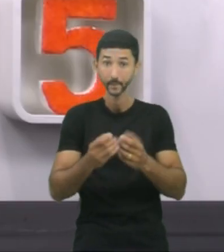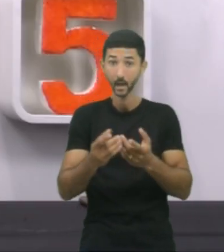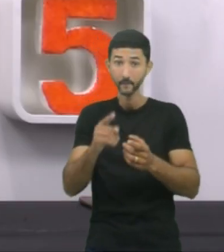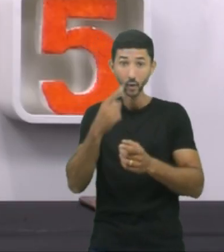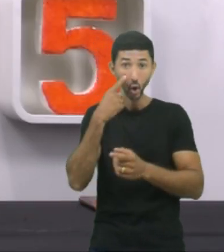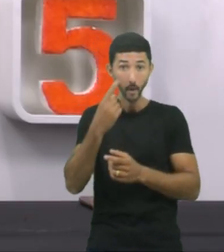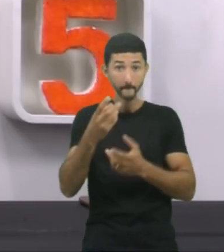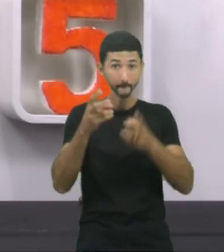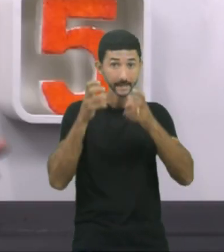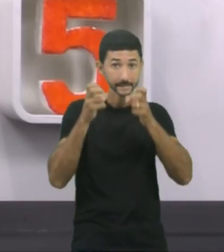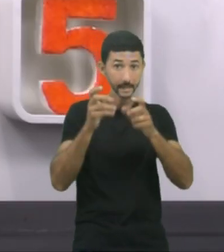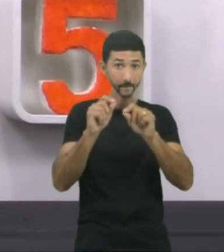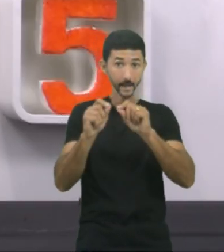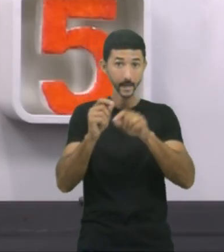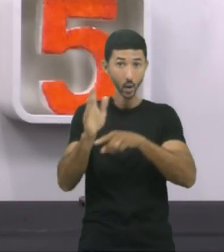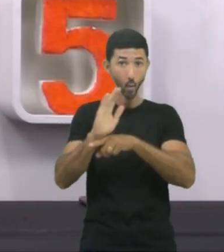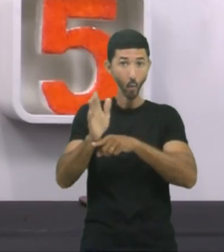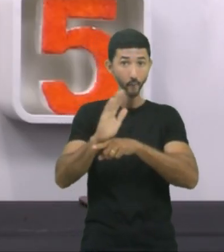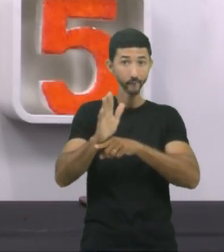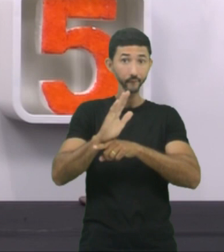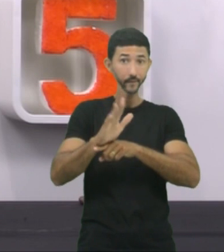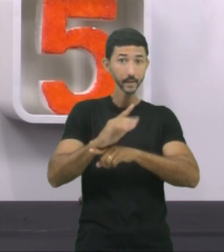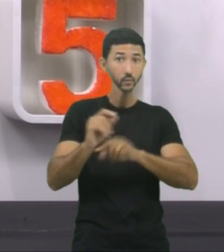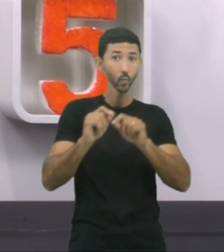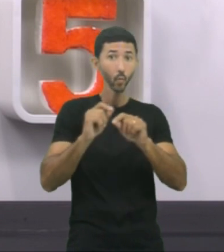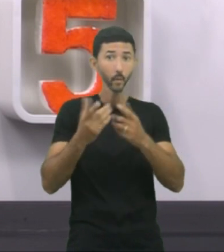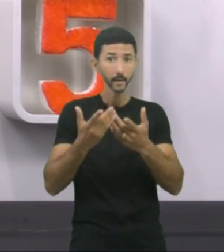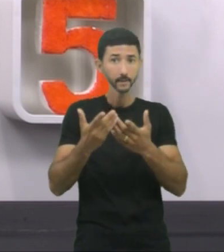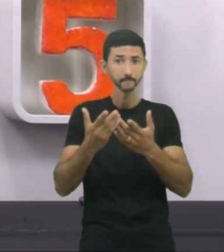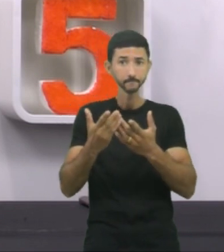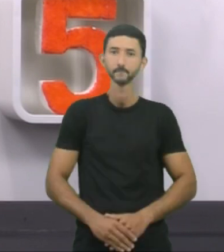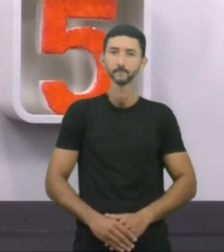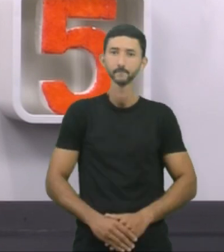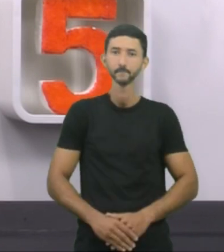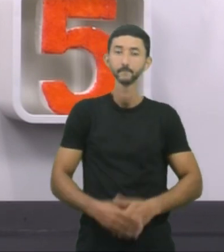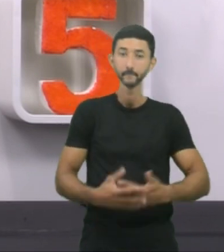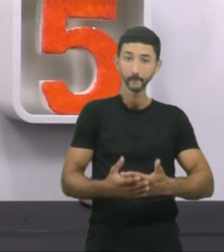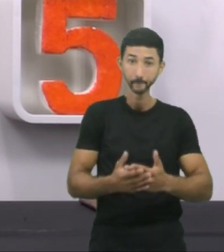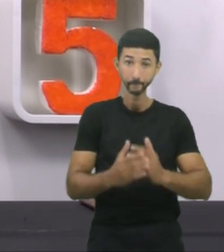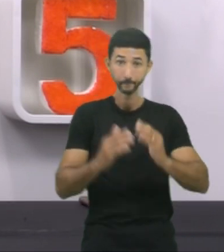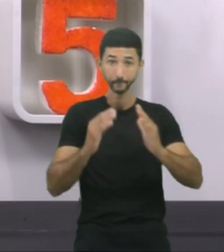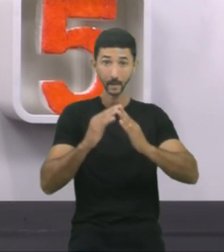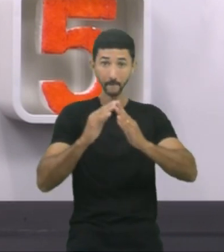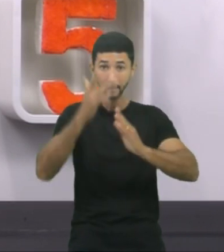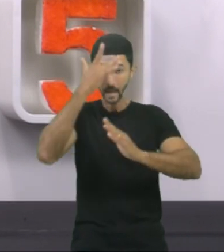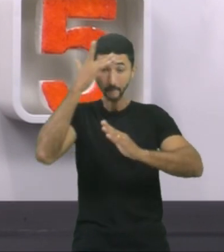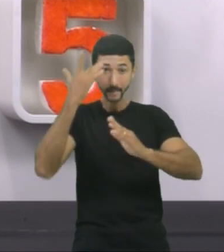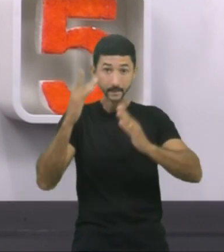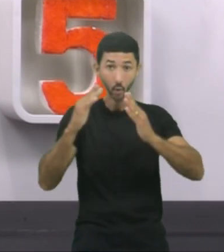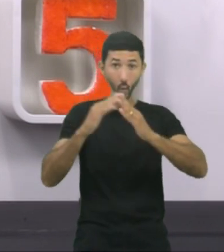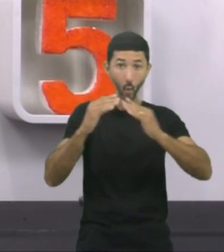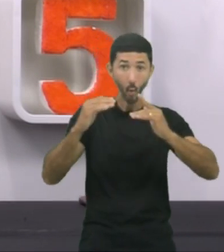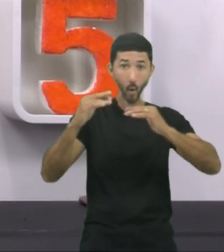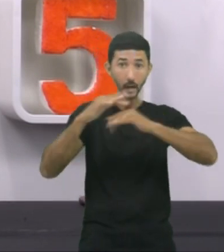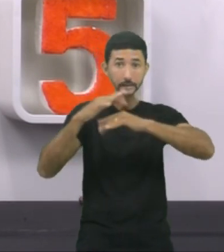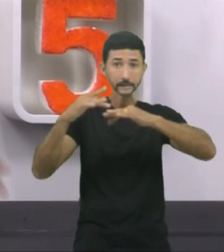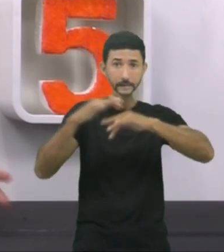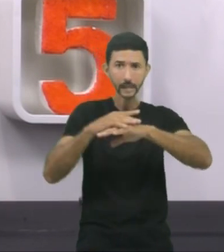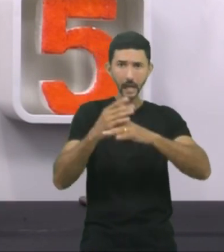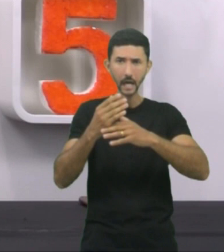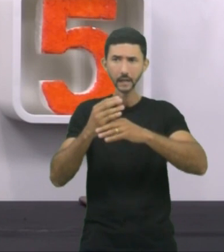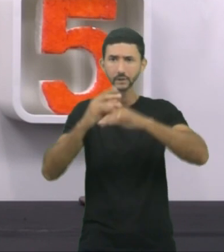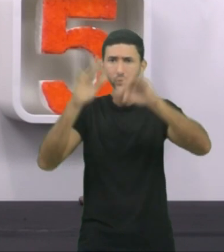vocês puderam observar nesse vídeo, é comum para os moradores dessas cidades que